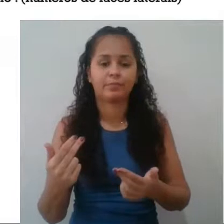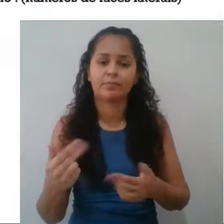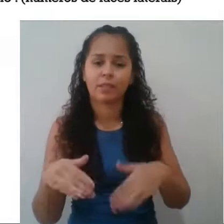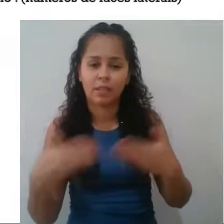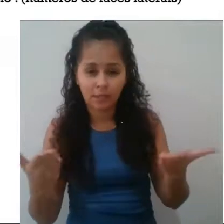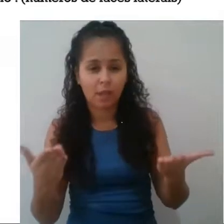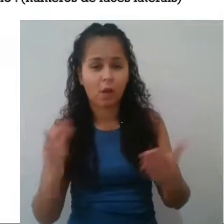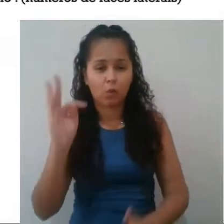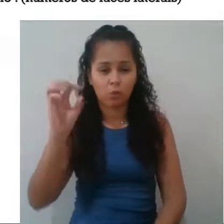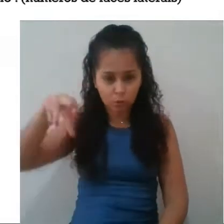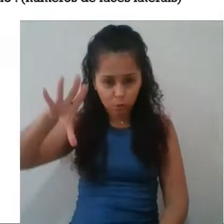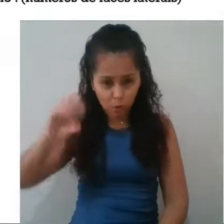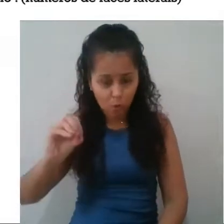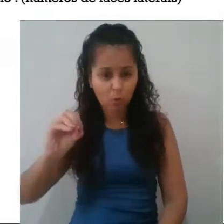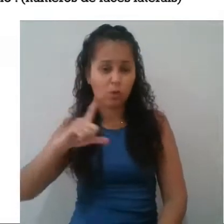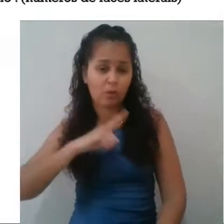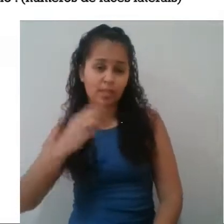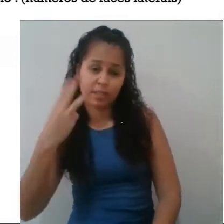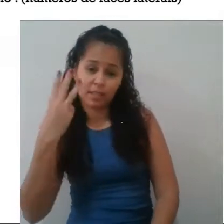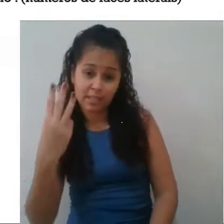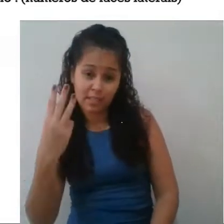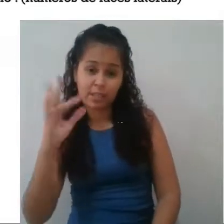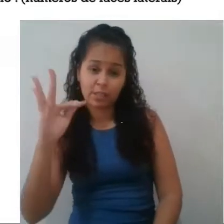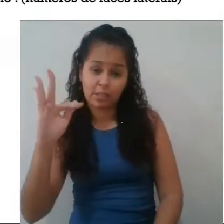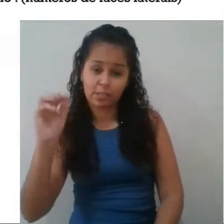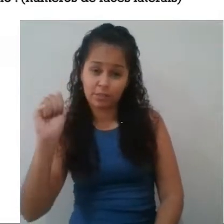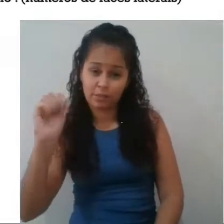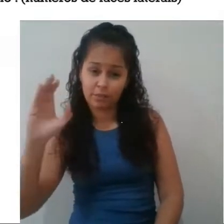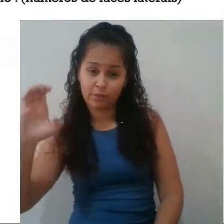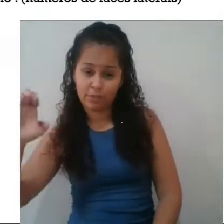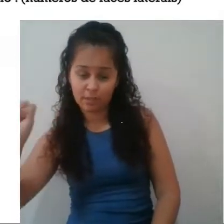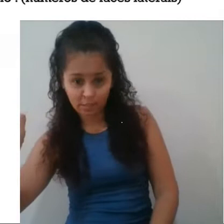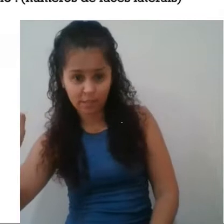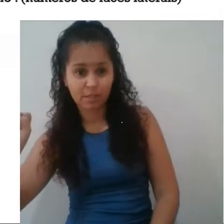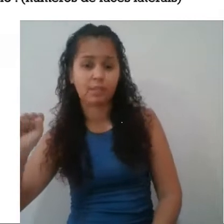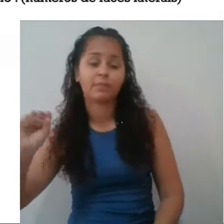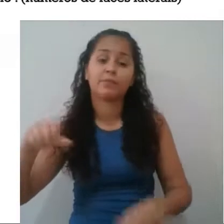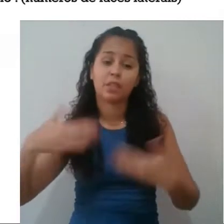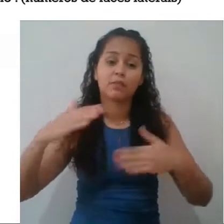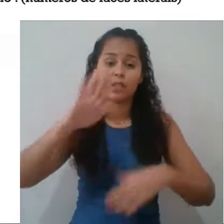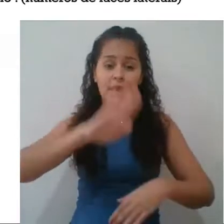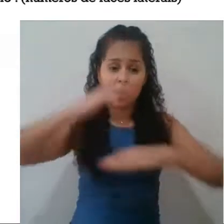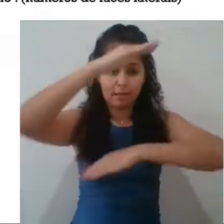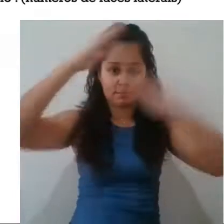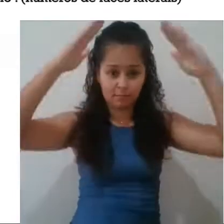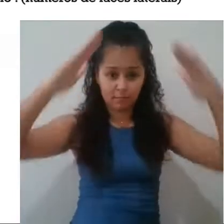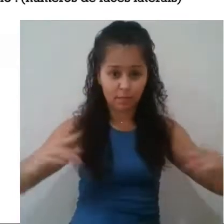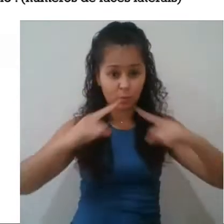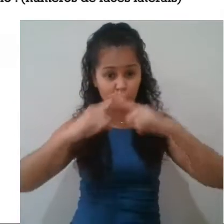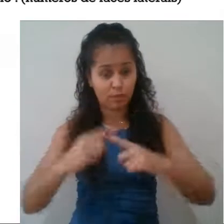de pirâmide tenha 3 faces laterais, e, portanto, a área será a área de um trapézio multiplicado por 3.